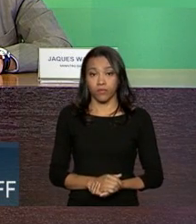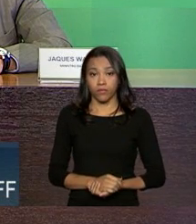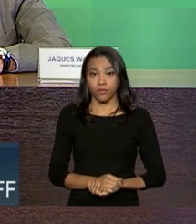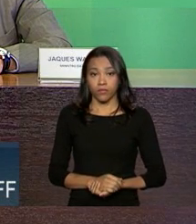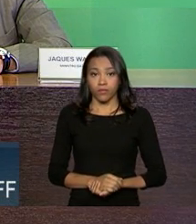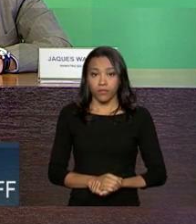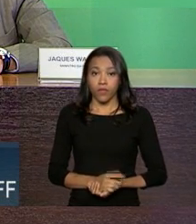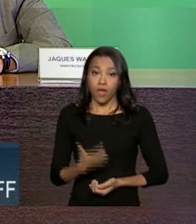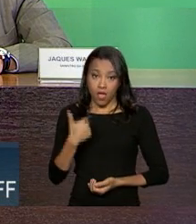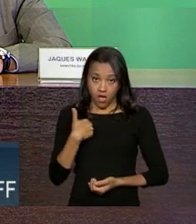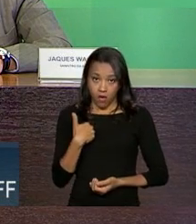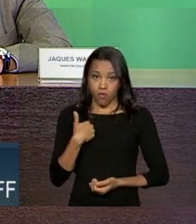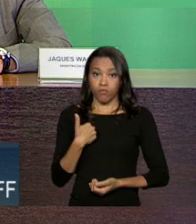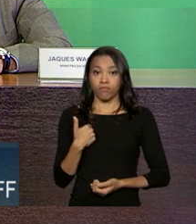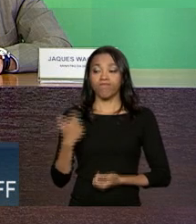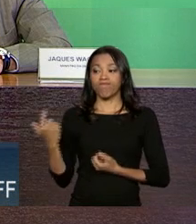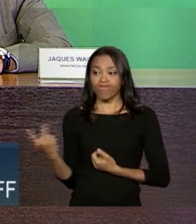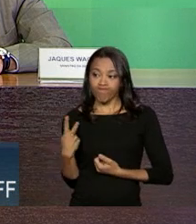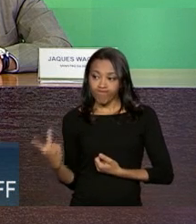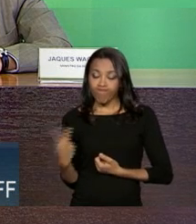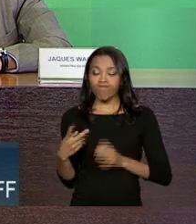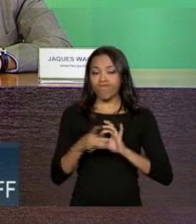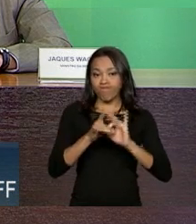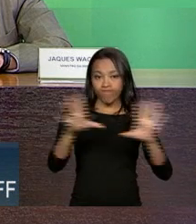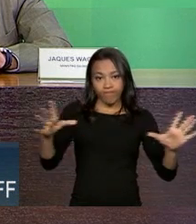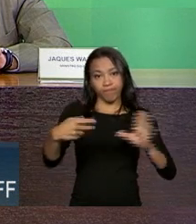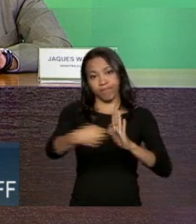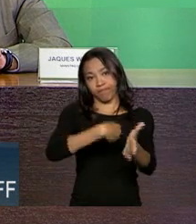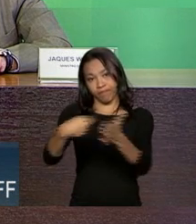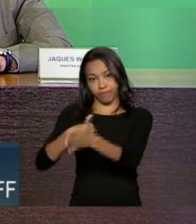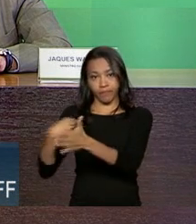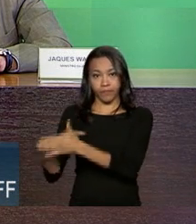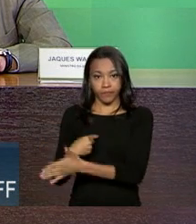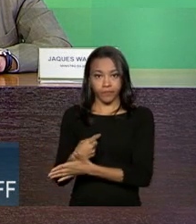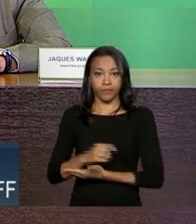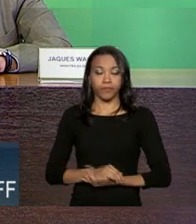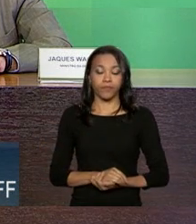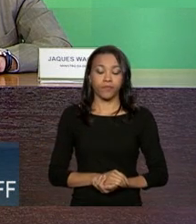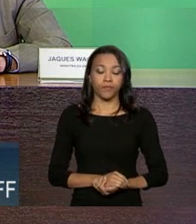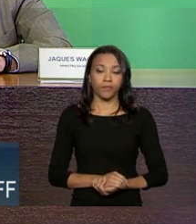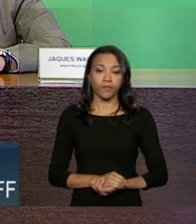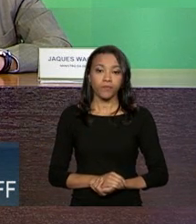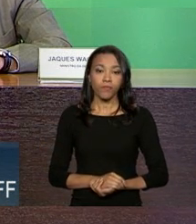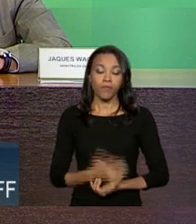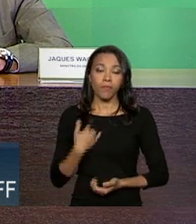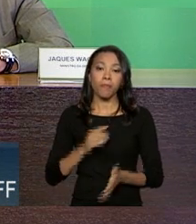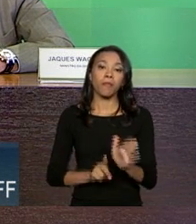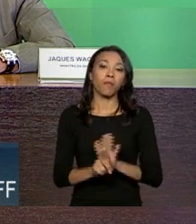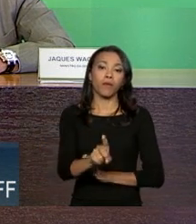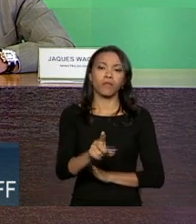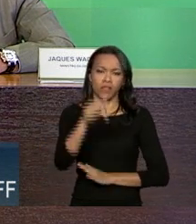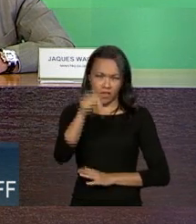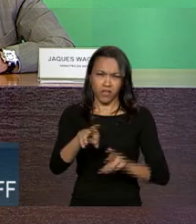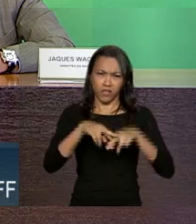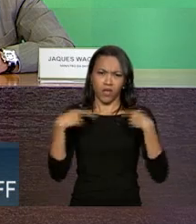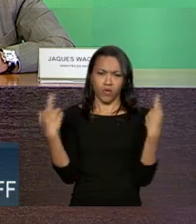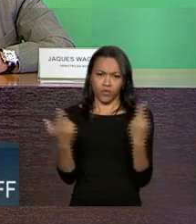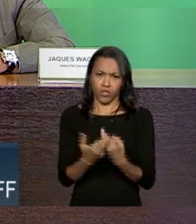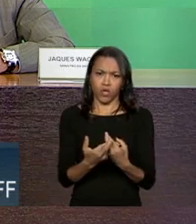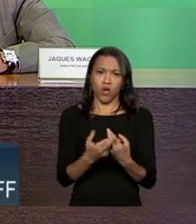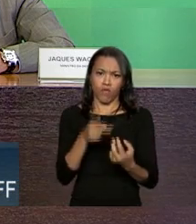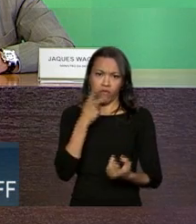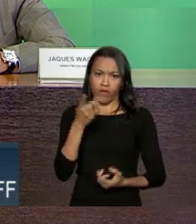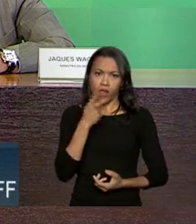Tanto eu quanto o ministro Jacques Wagner à disposição dos senhores. Flávia Alvarenga, da TV Globo. Nessa reunião também foi tratada a redução